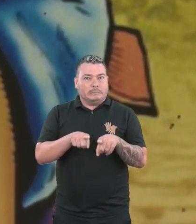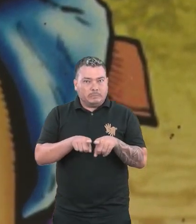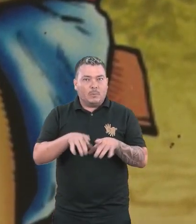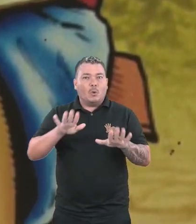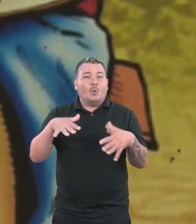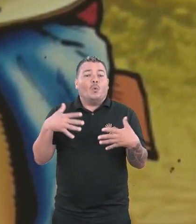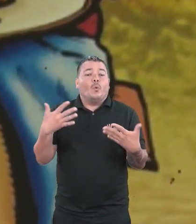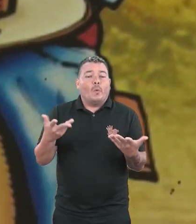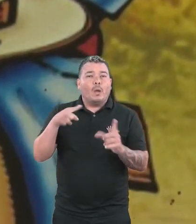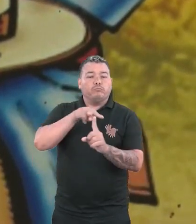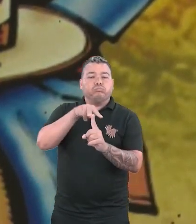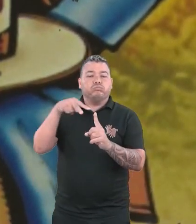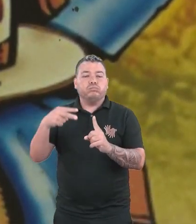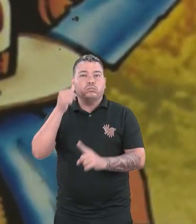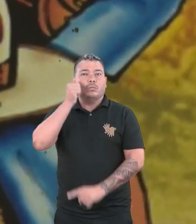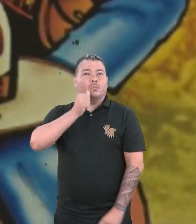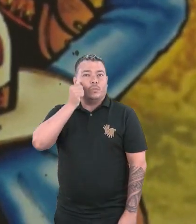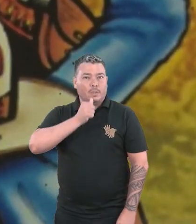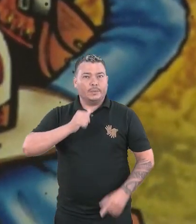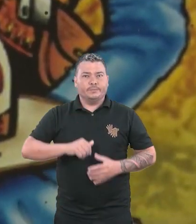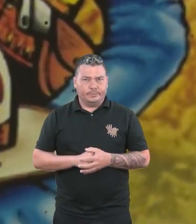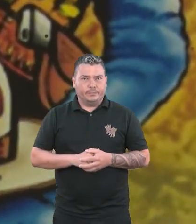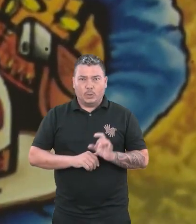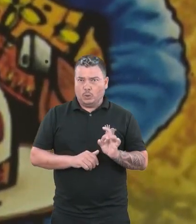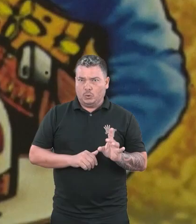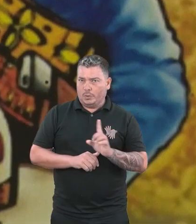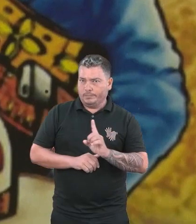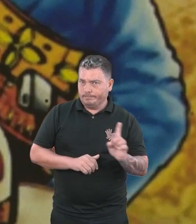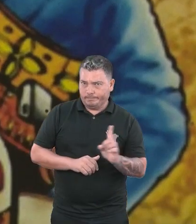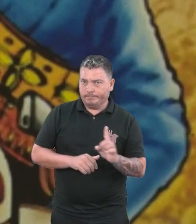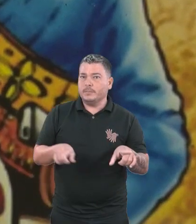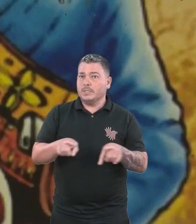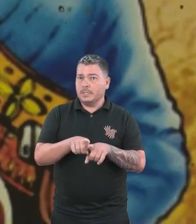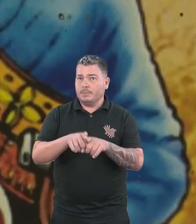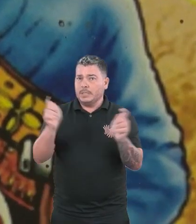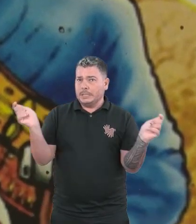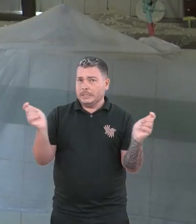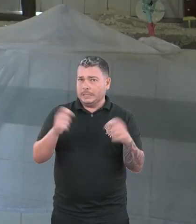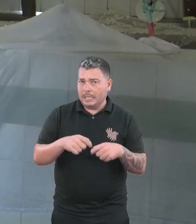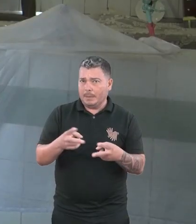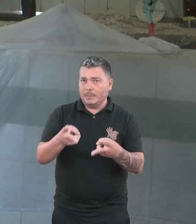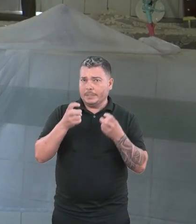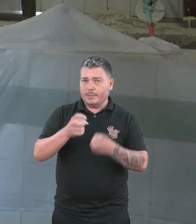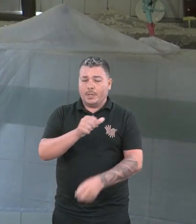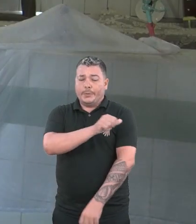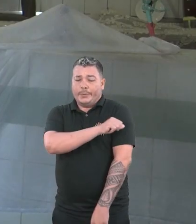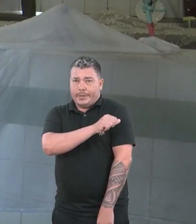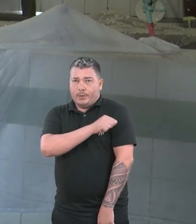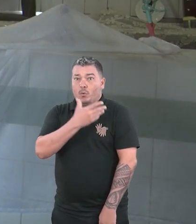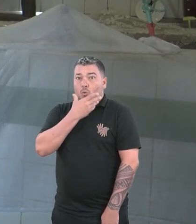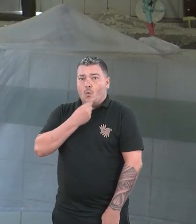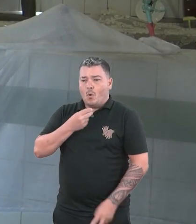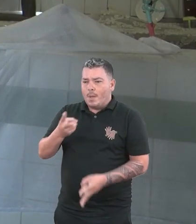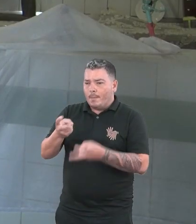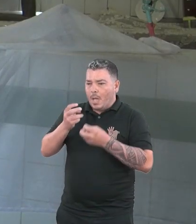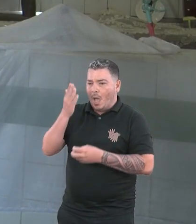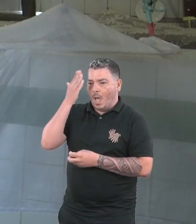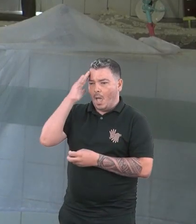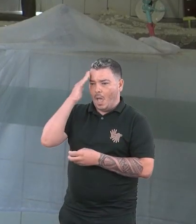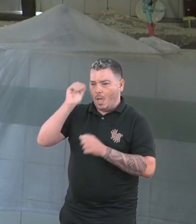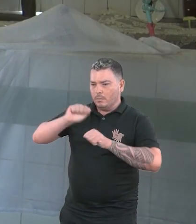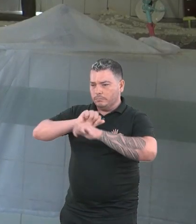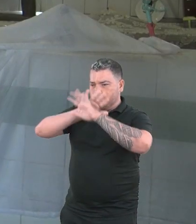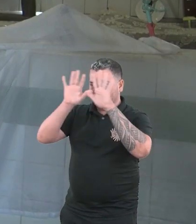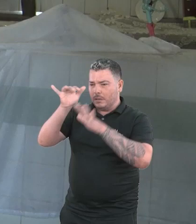se rever qual é o olhar da mulher, e não só isso, o potencial também que os alunos, que os